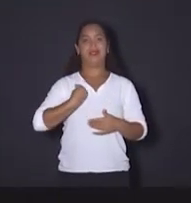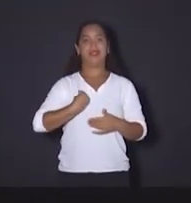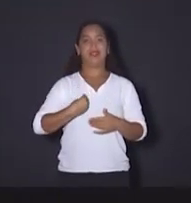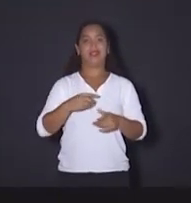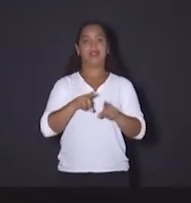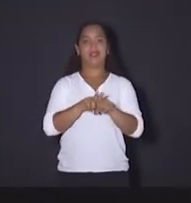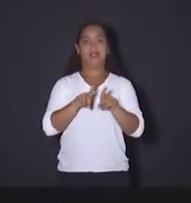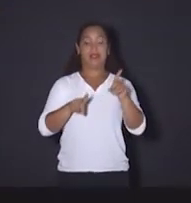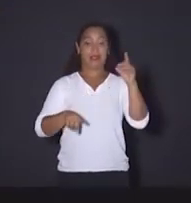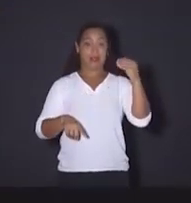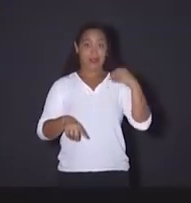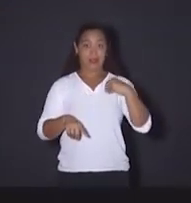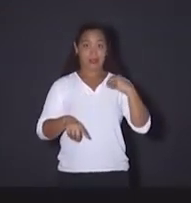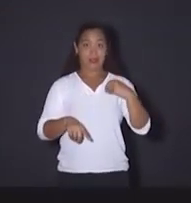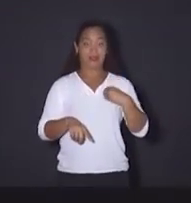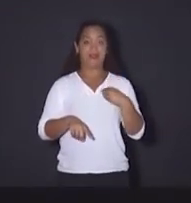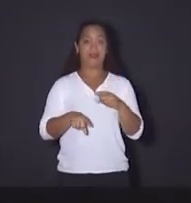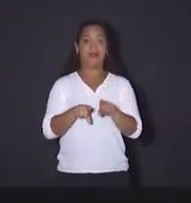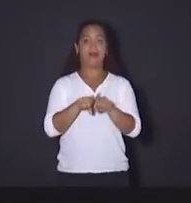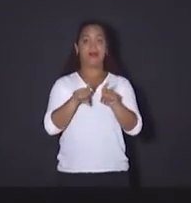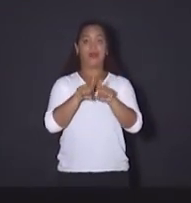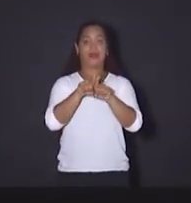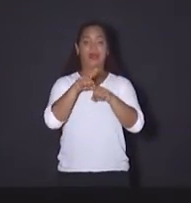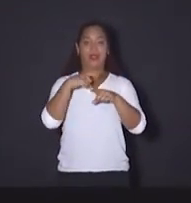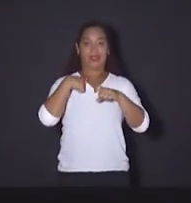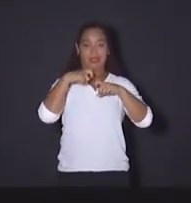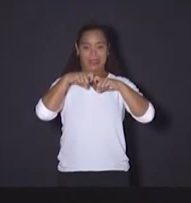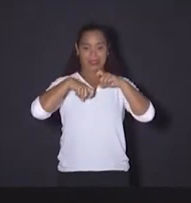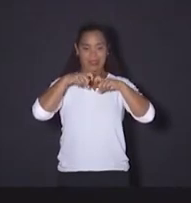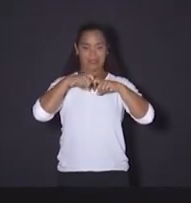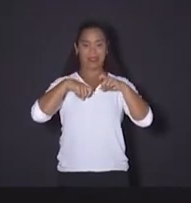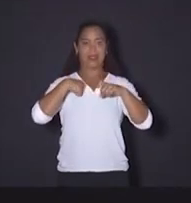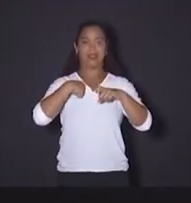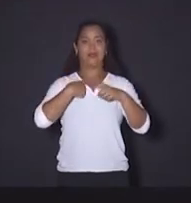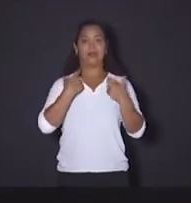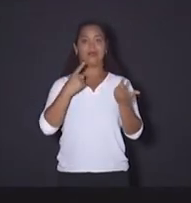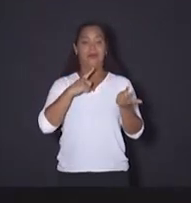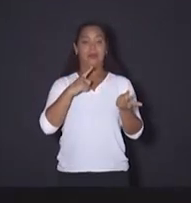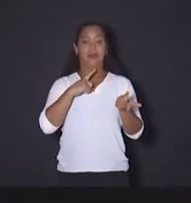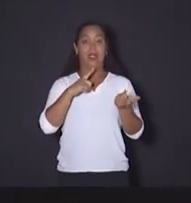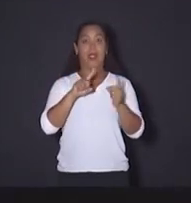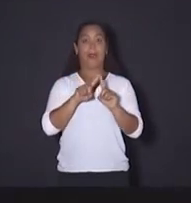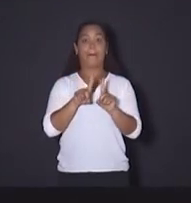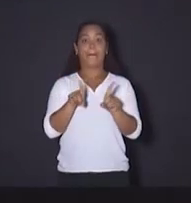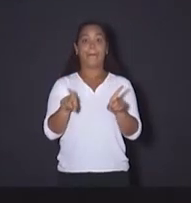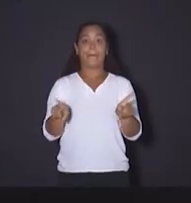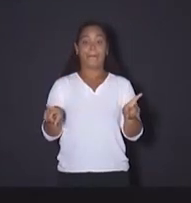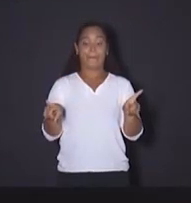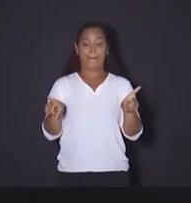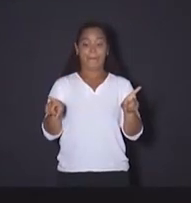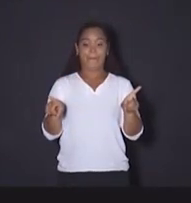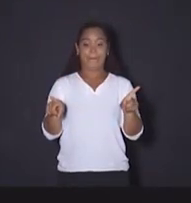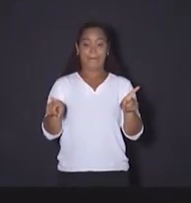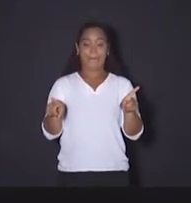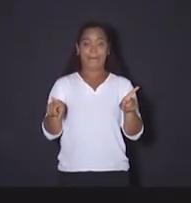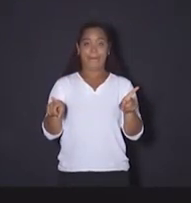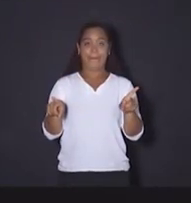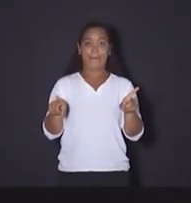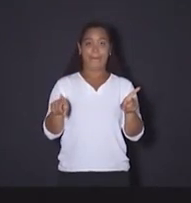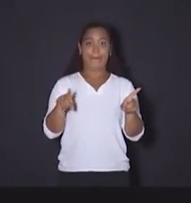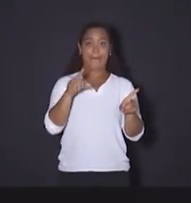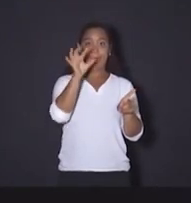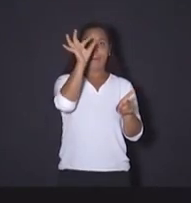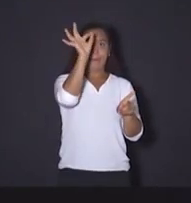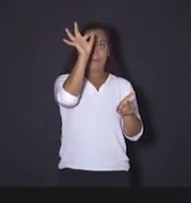logo peco, porque tenho sexo. Só que embaixo da linha do Equador, como